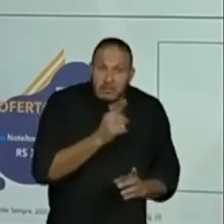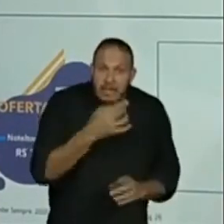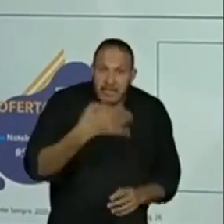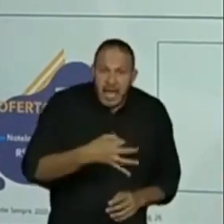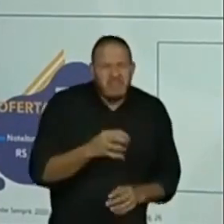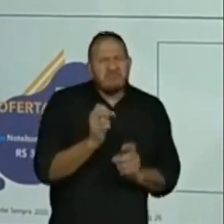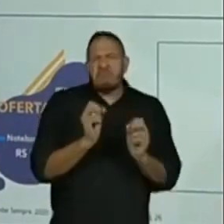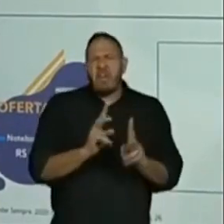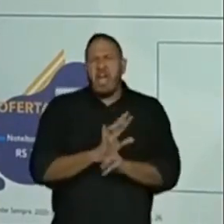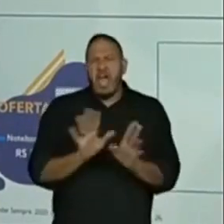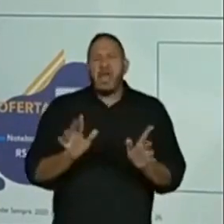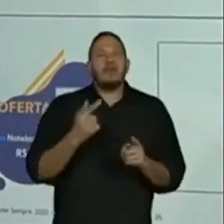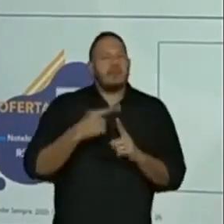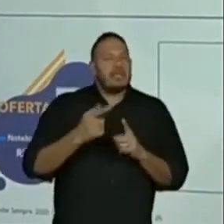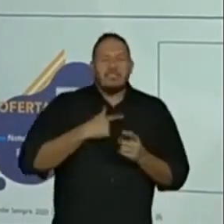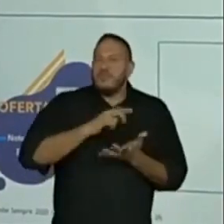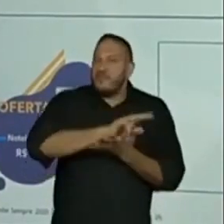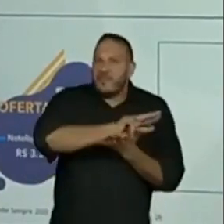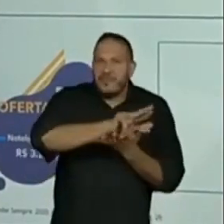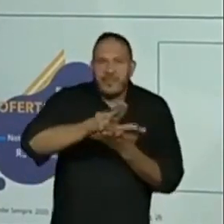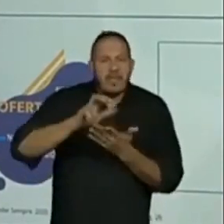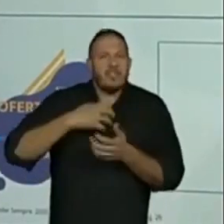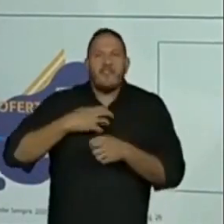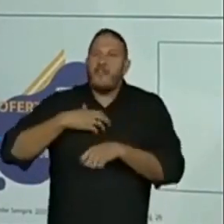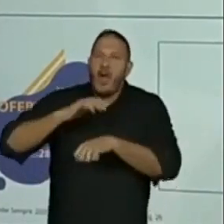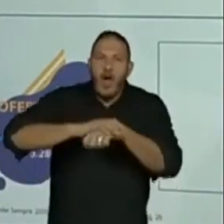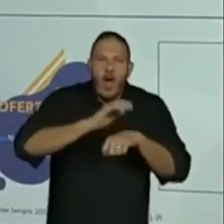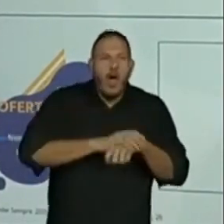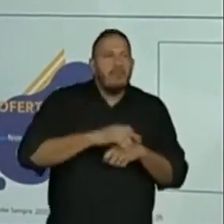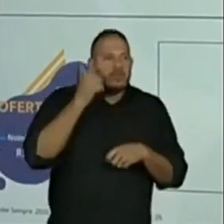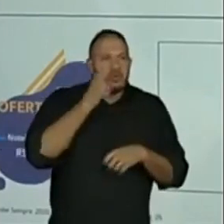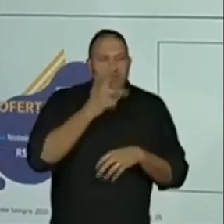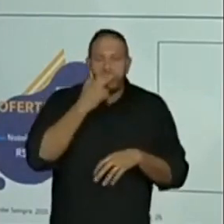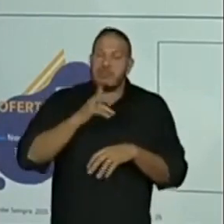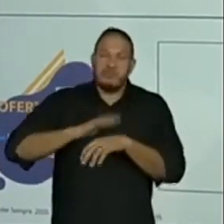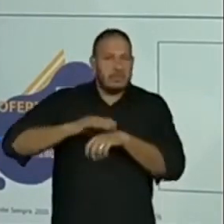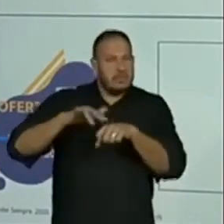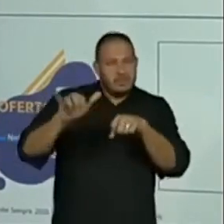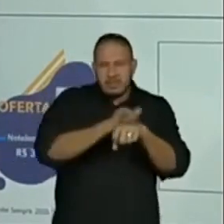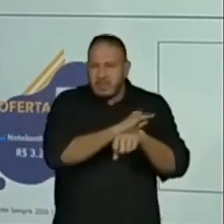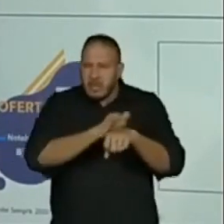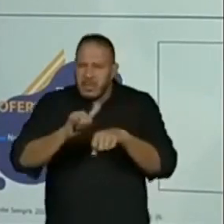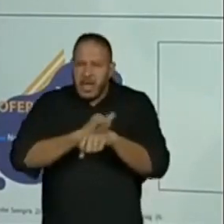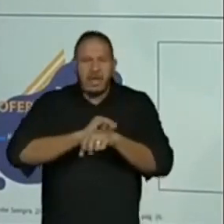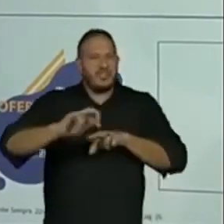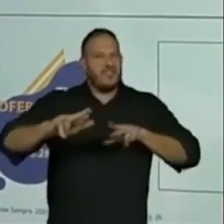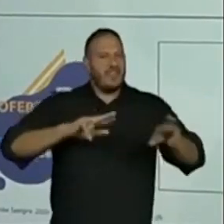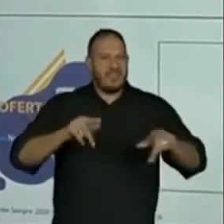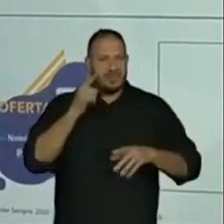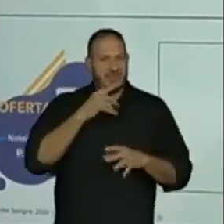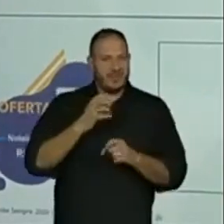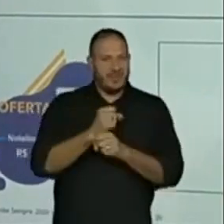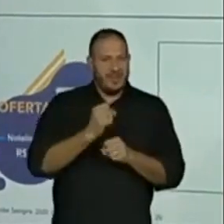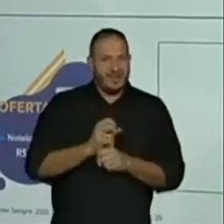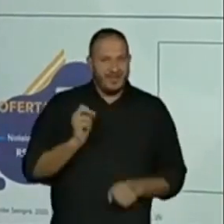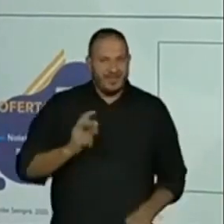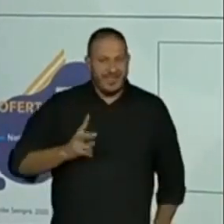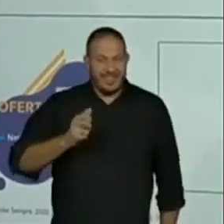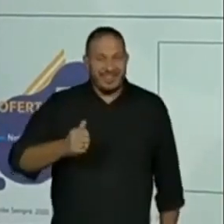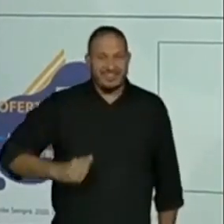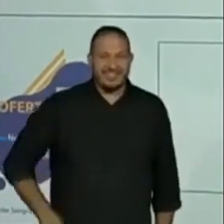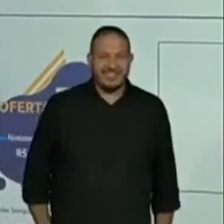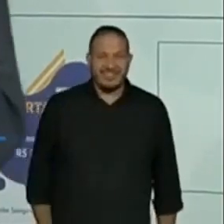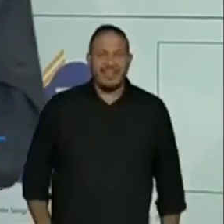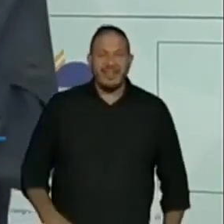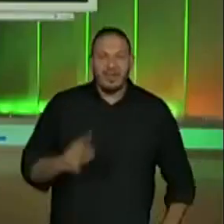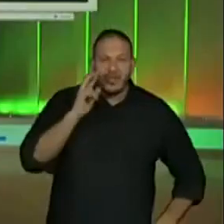bom? Existem muitas maneiras de realizar um cálculo, muitas estratégias. Tudo bem? Estou